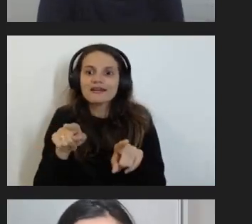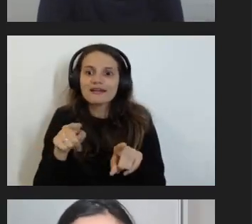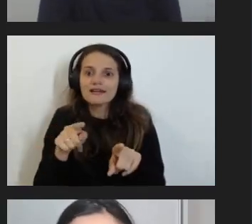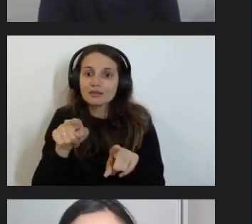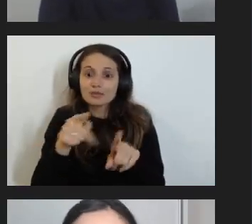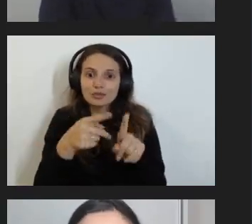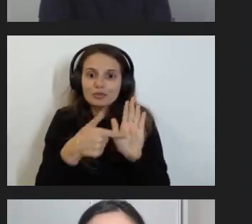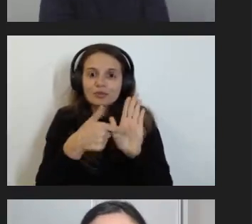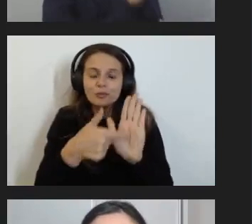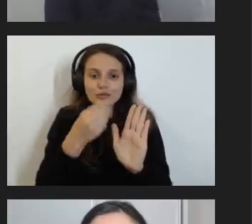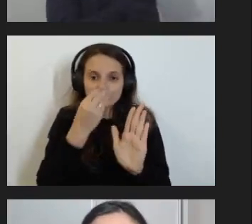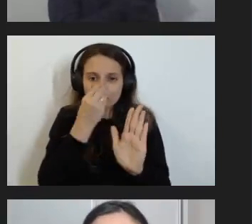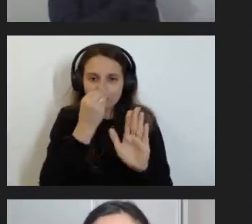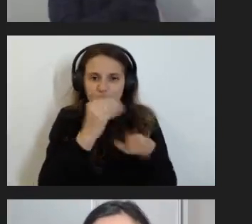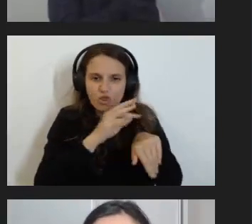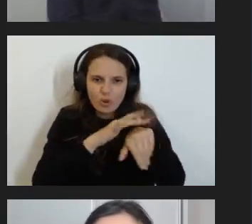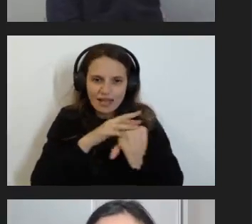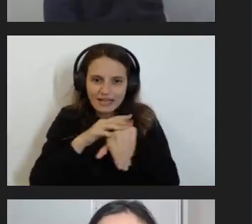trouxe,